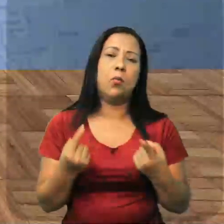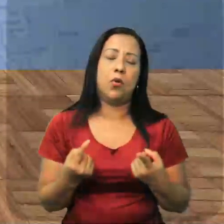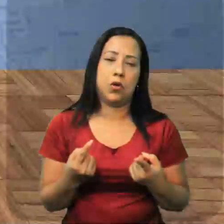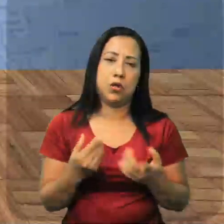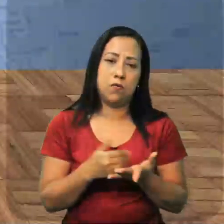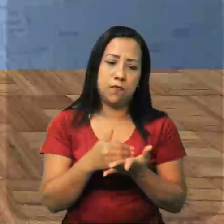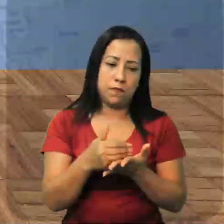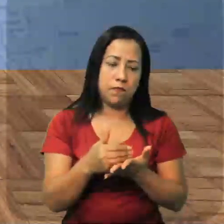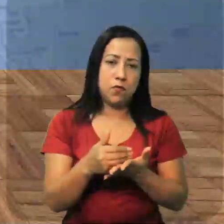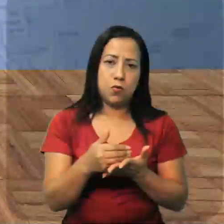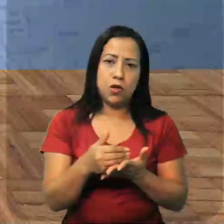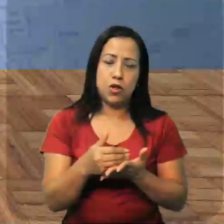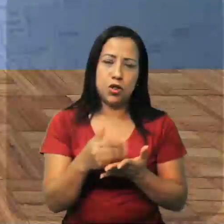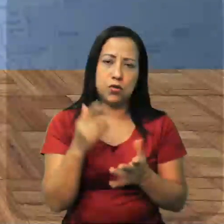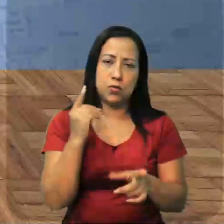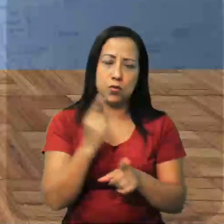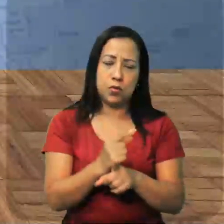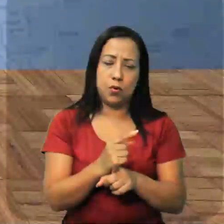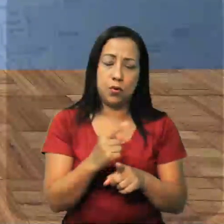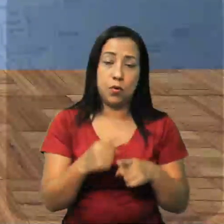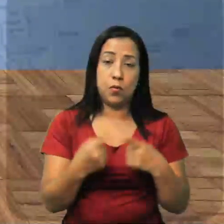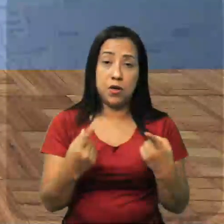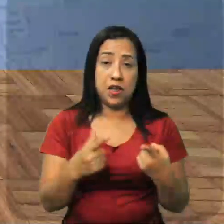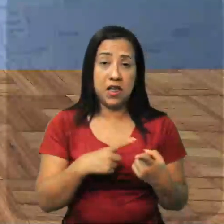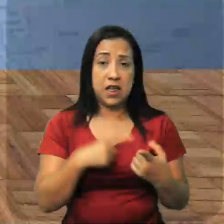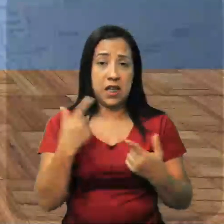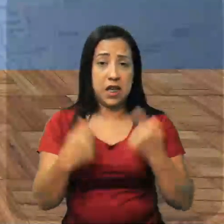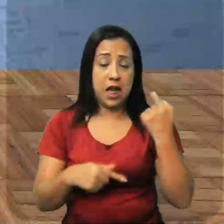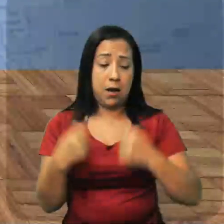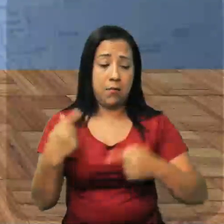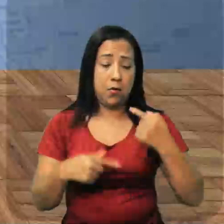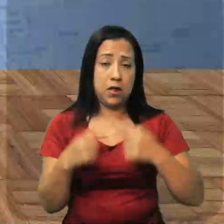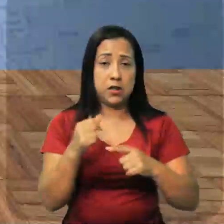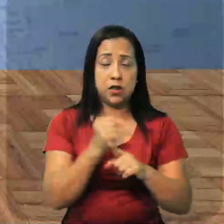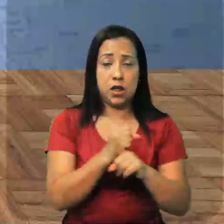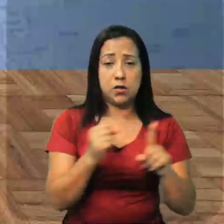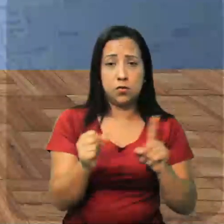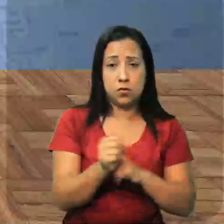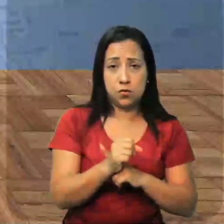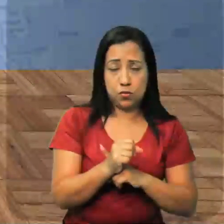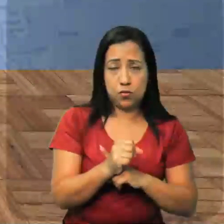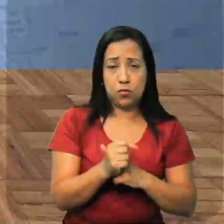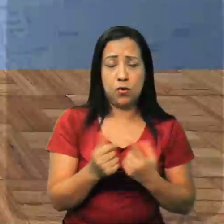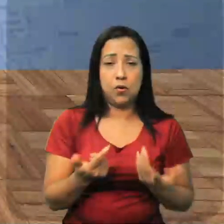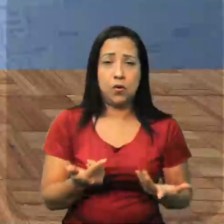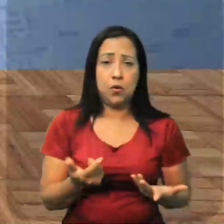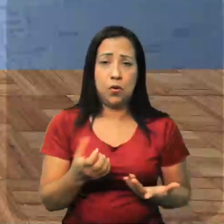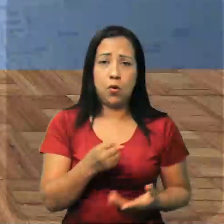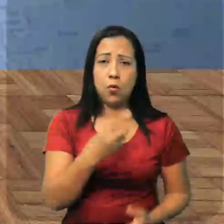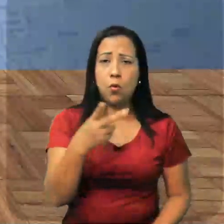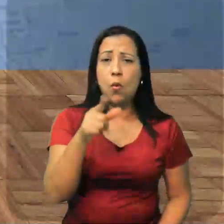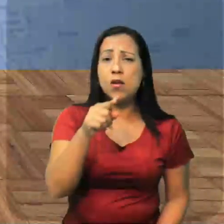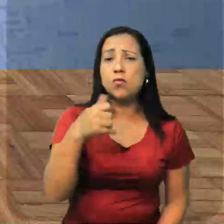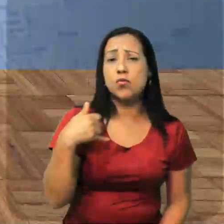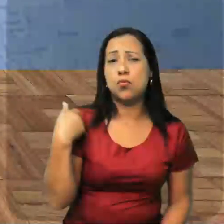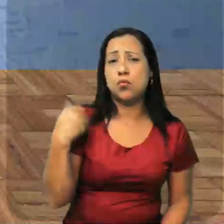encontro? Nós temos as políticas sociais. Quantos aninhos você tem